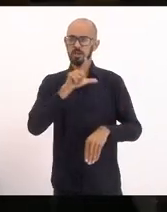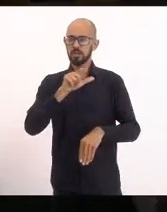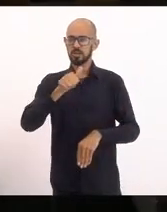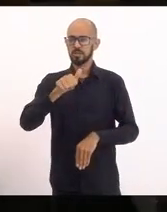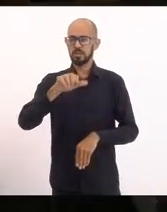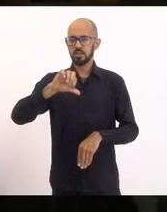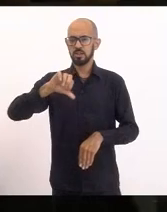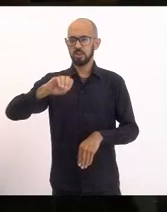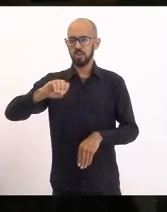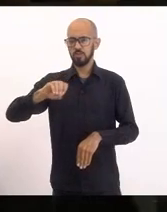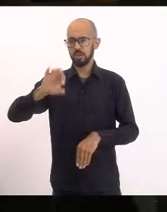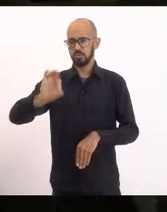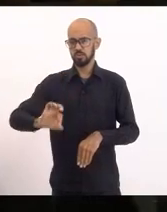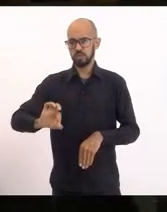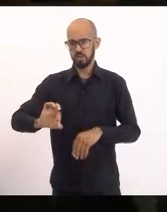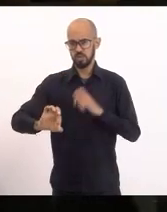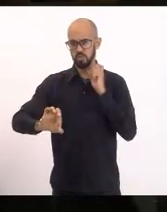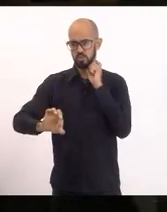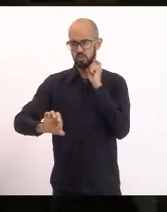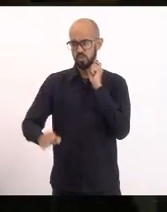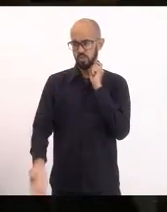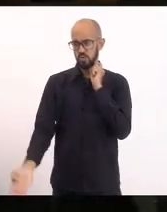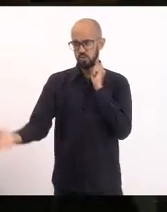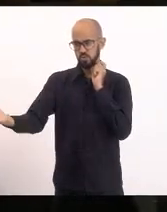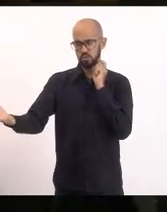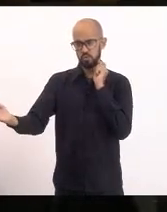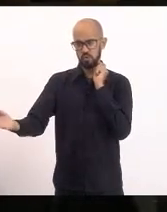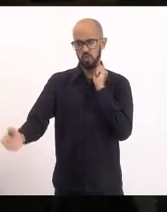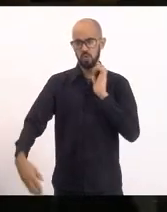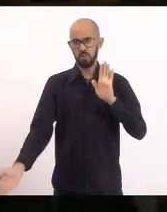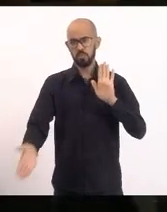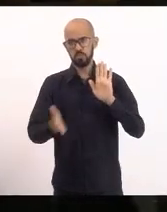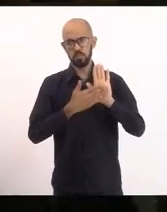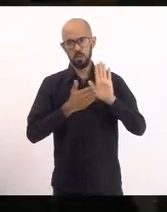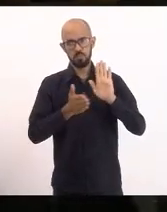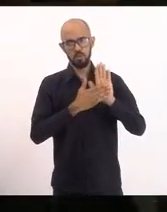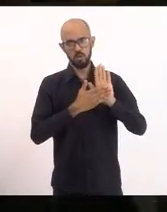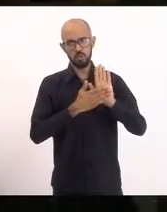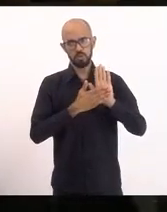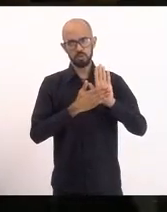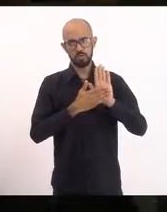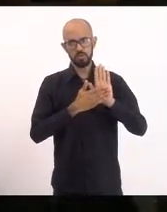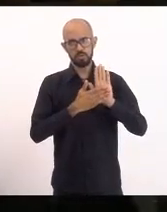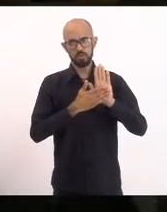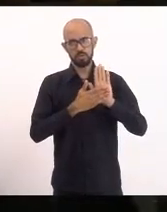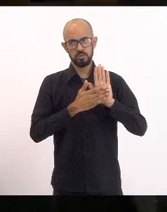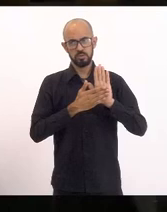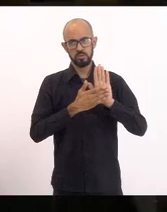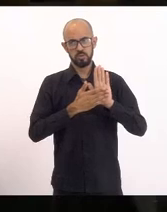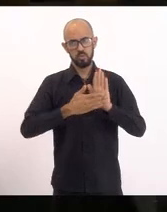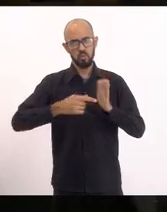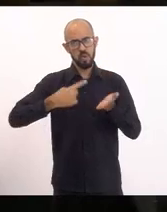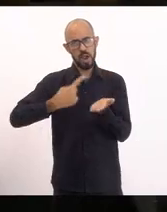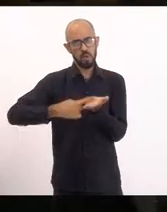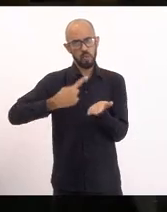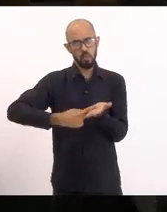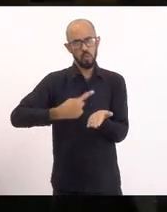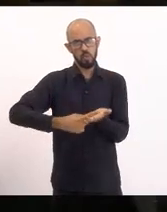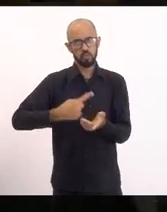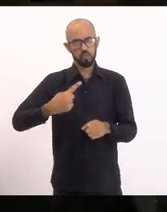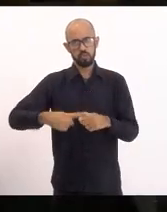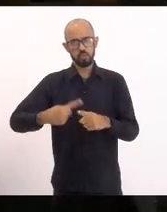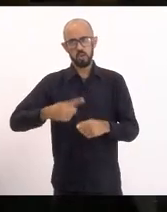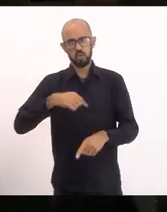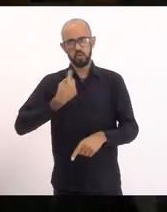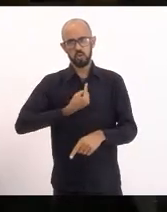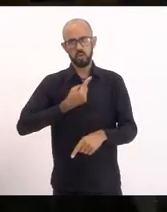190%. Vossa Excelência propôs uma mediação, porque o nosso desejo, senhor